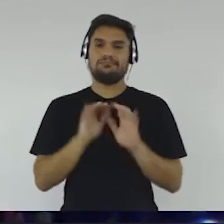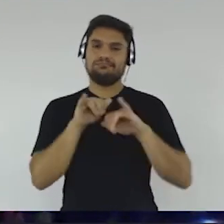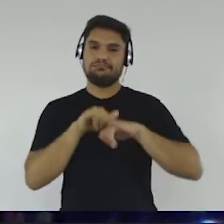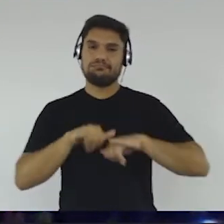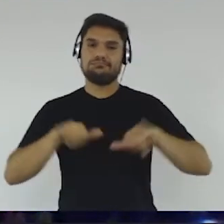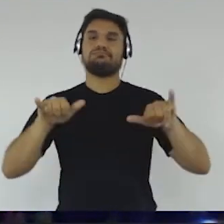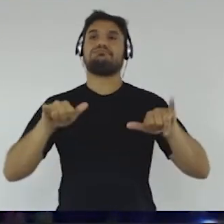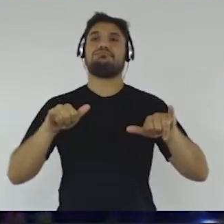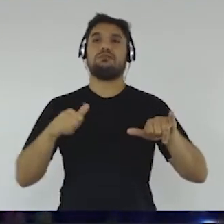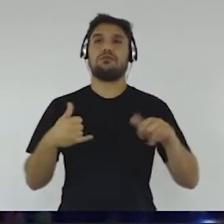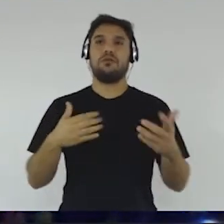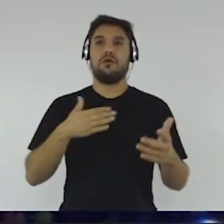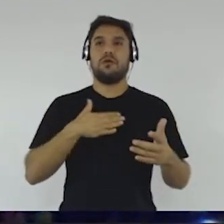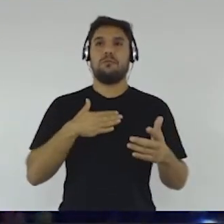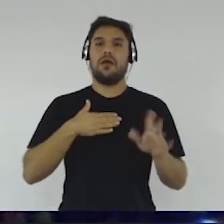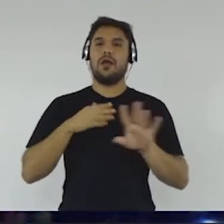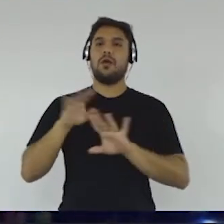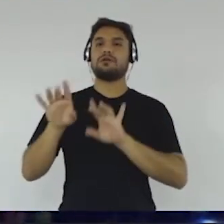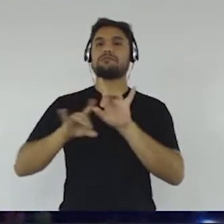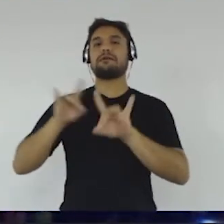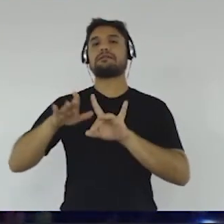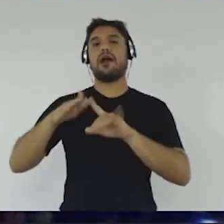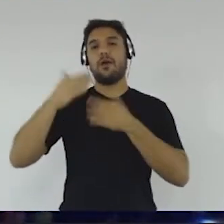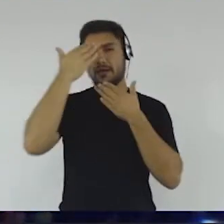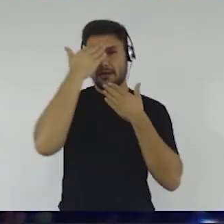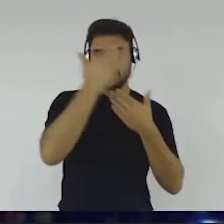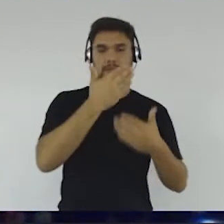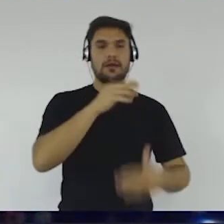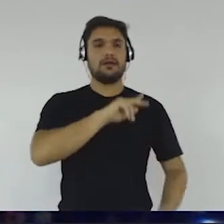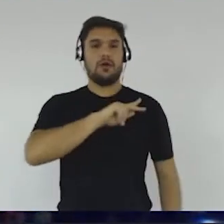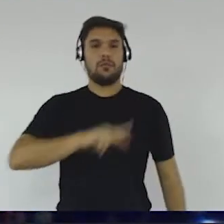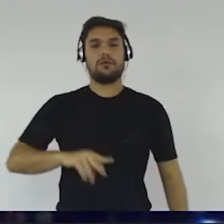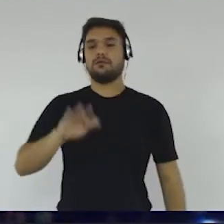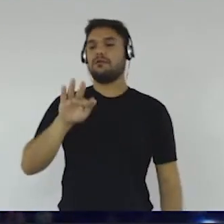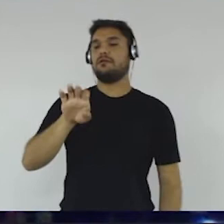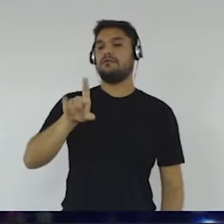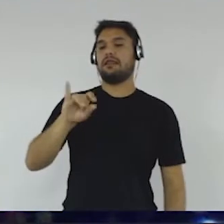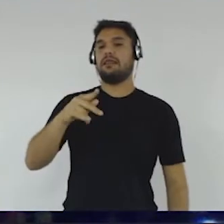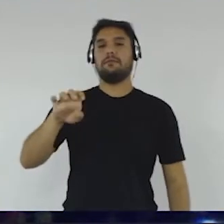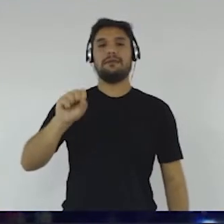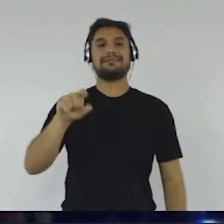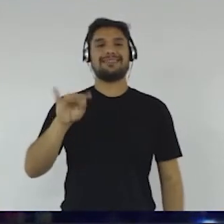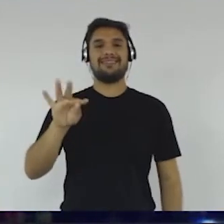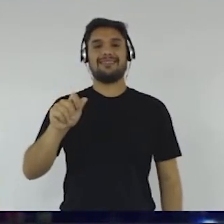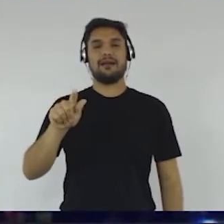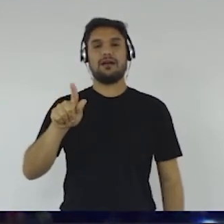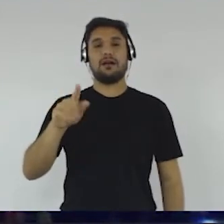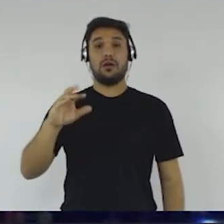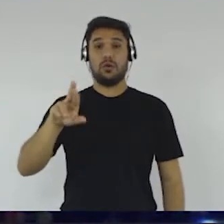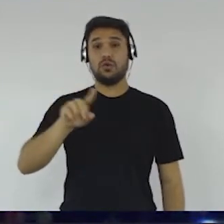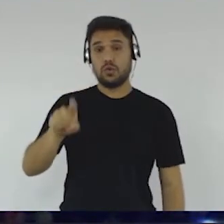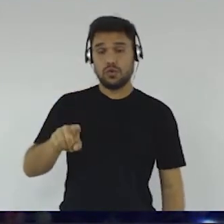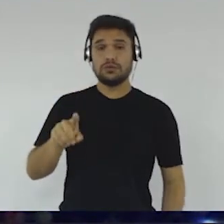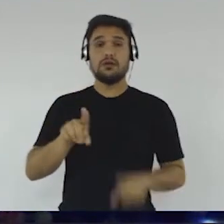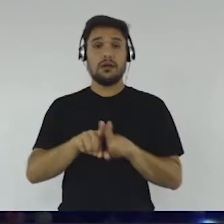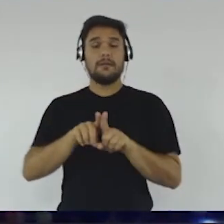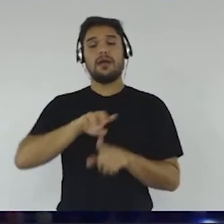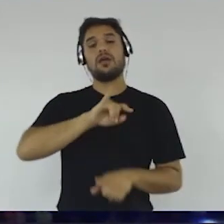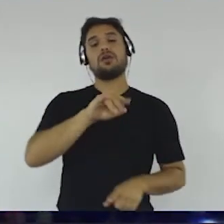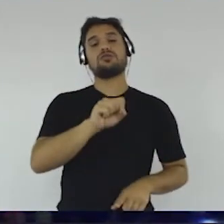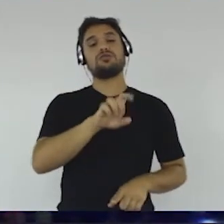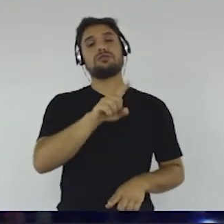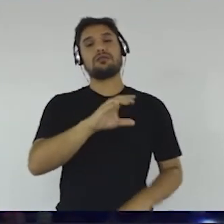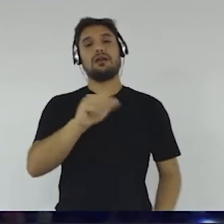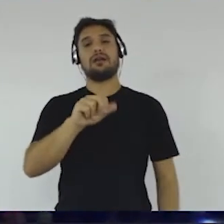início o meu especial agradecimento ao presidente Felipe Santa Cruz e ao Dr. José Roberto